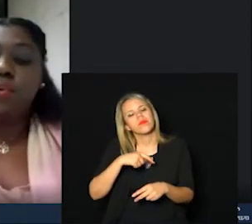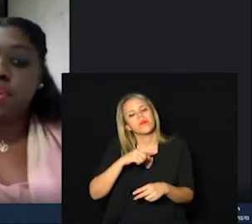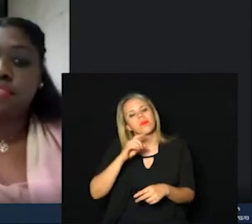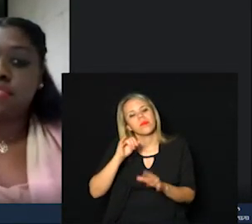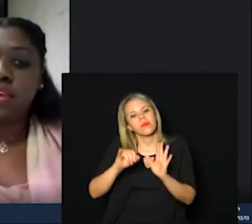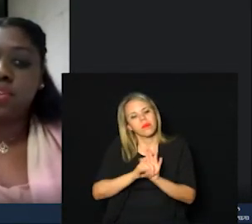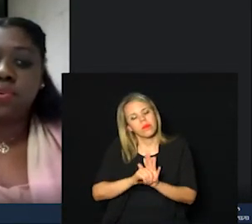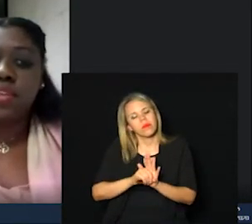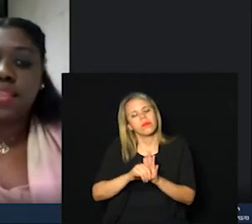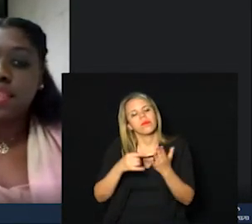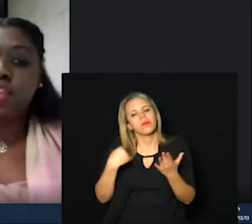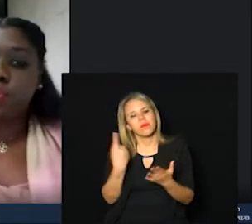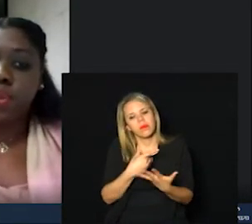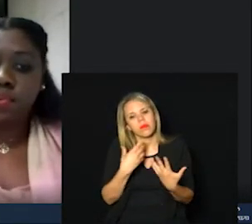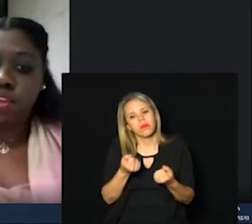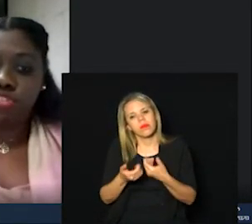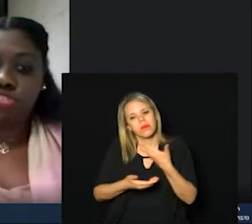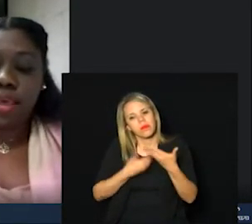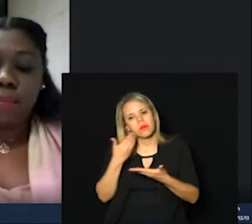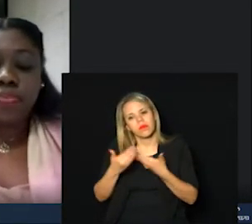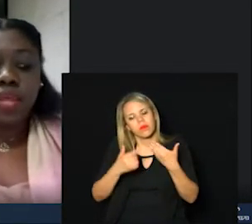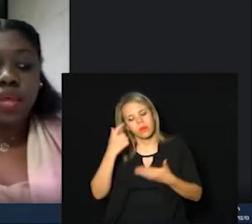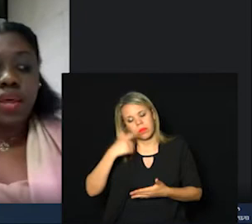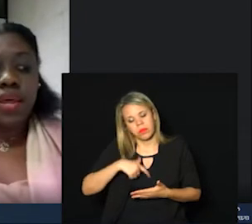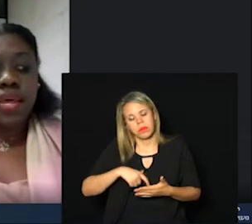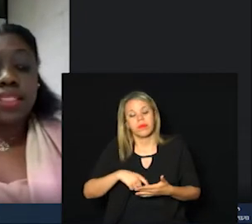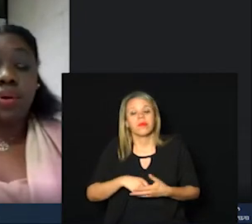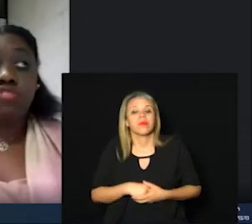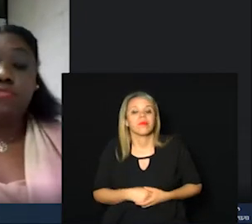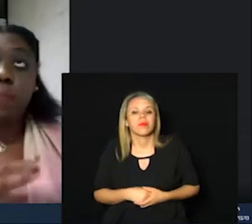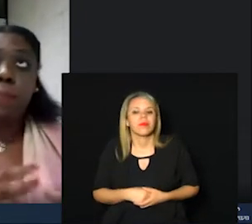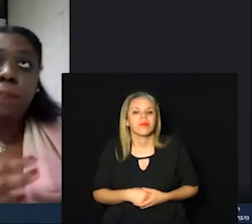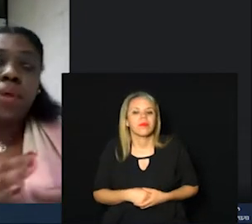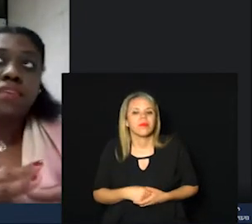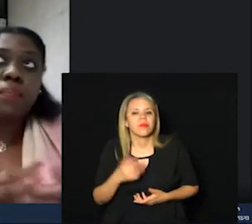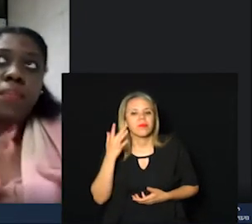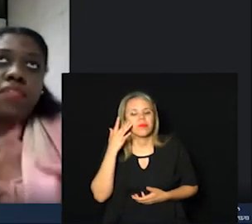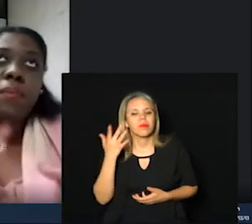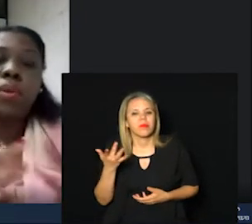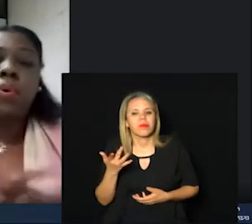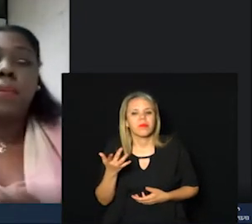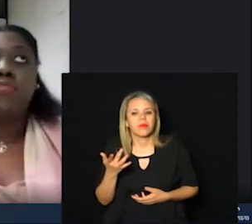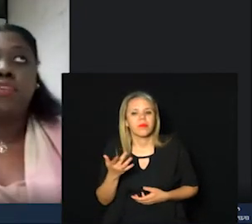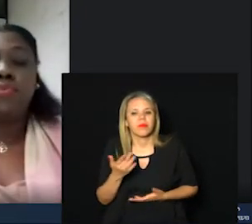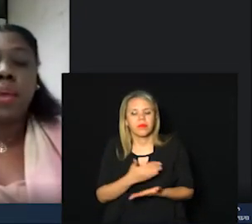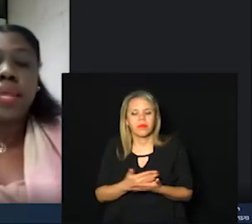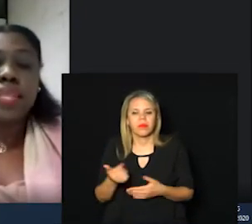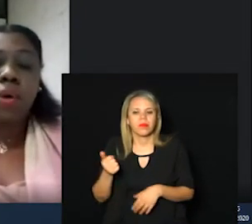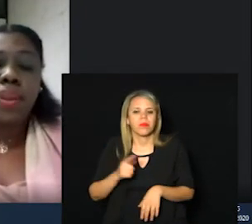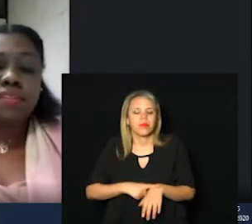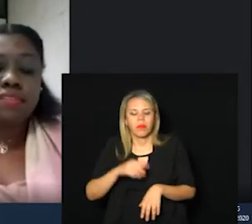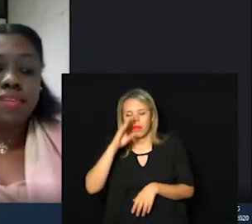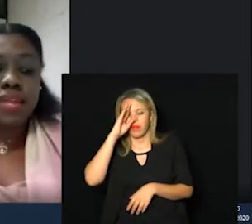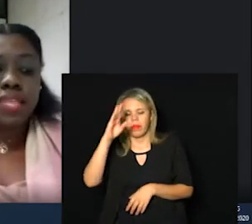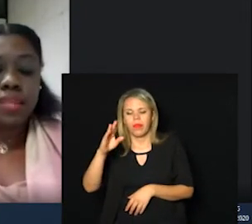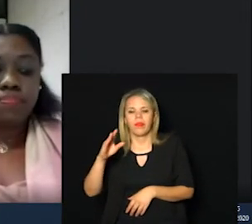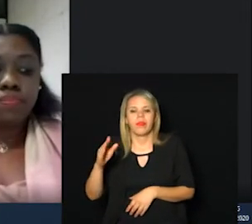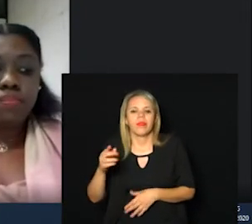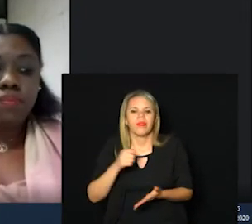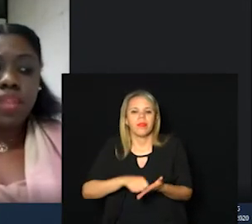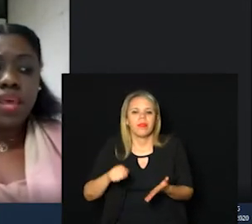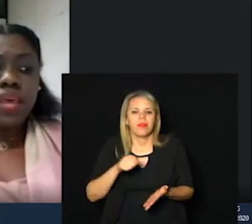ser reconhecido e tratado por aquilo que a gente é. Então, acho que foi esse primeiro momento foi fundamental para essa